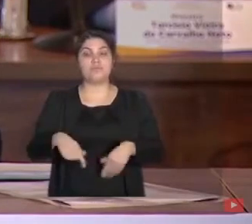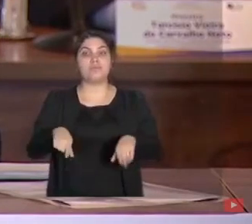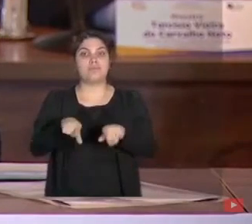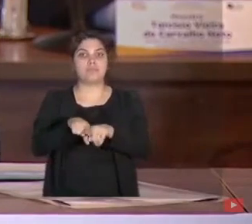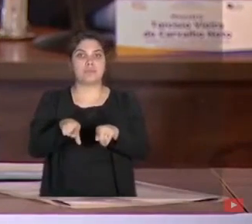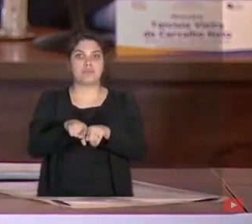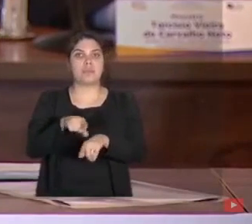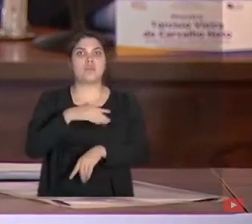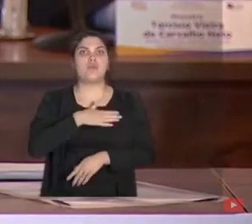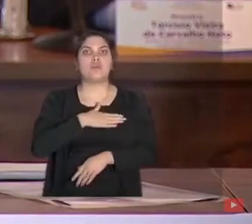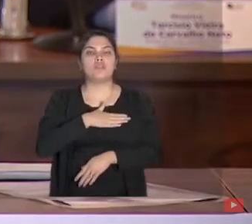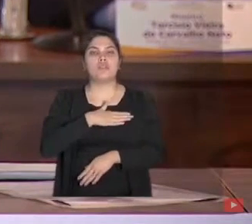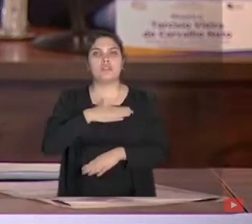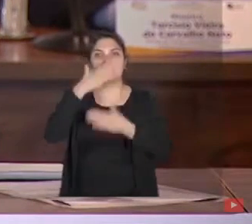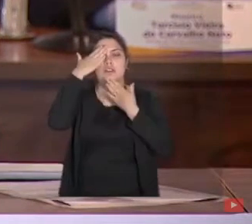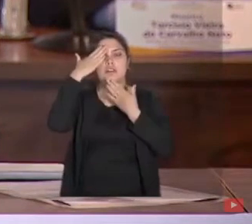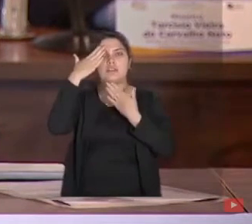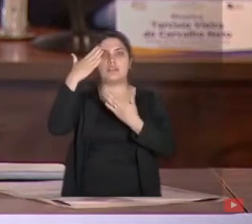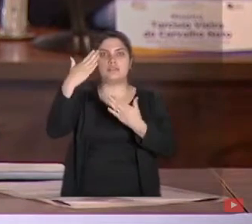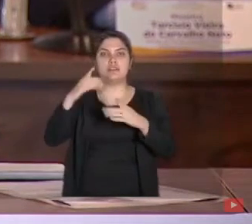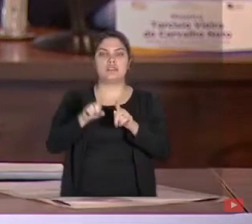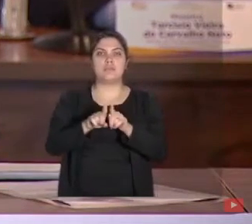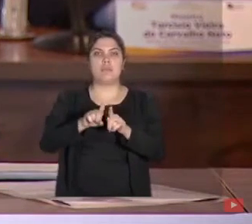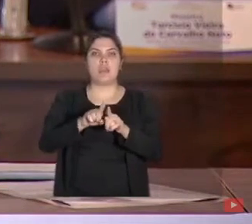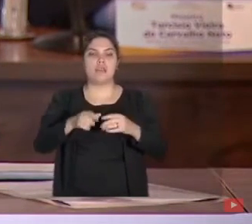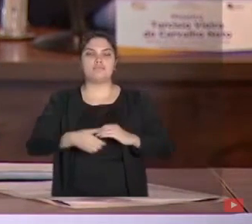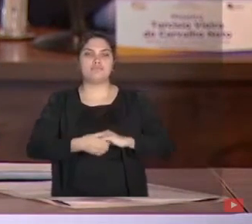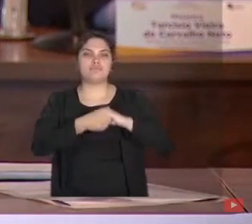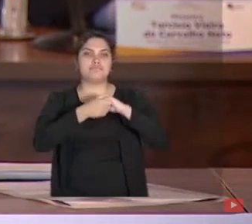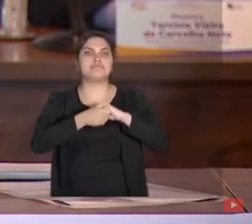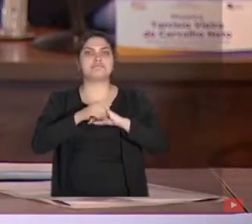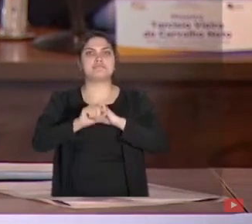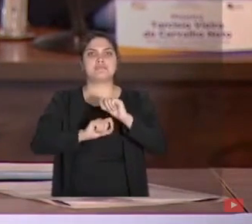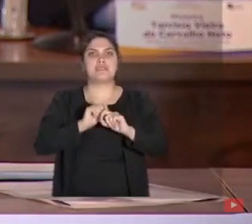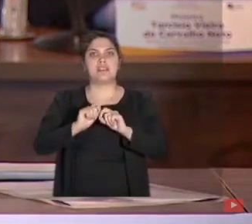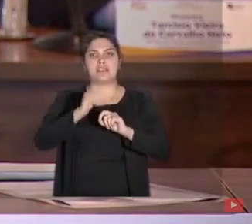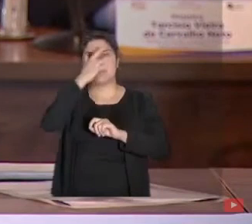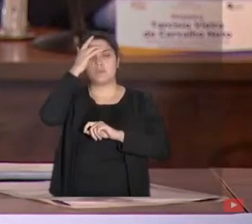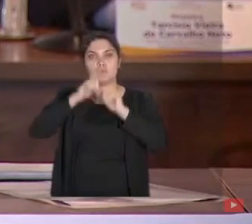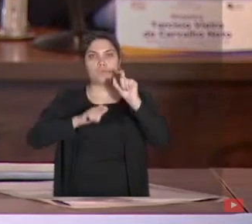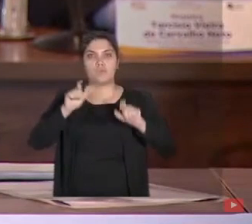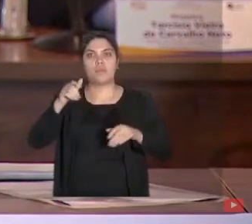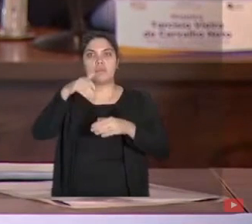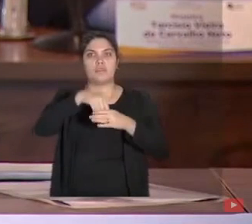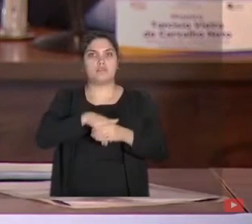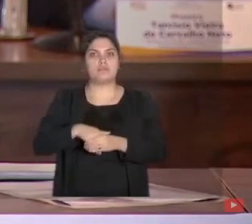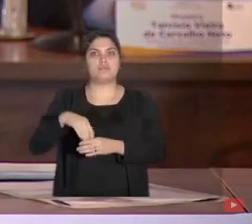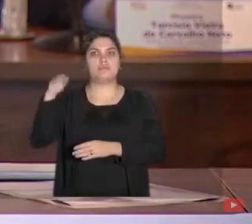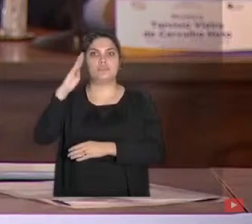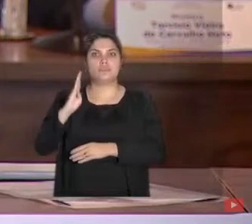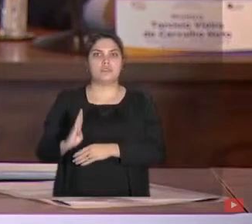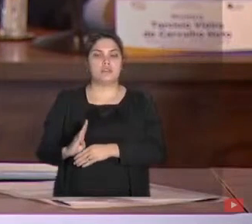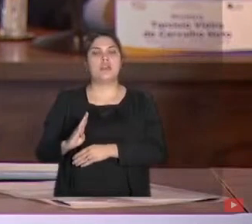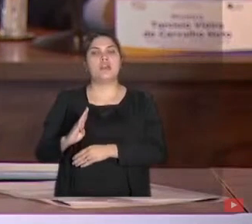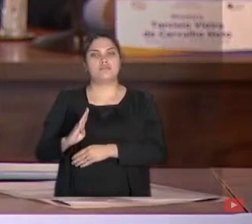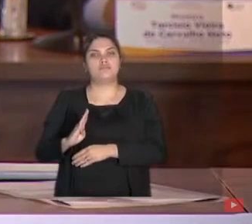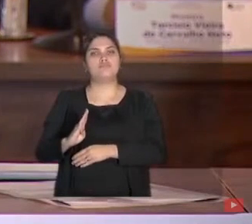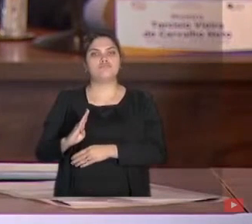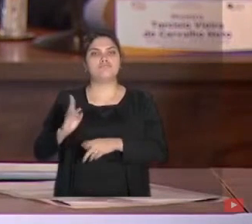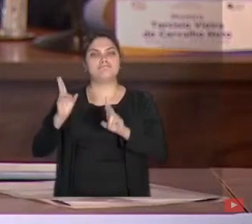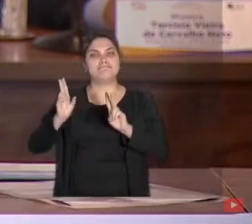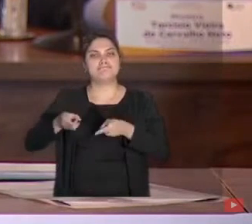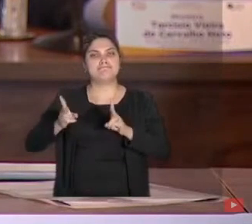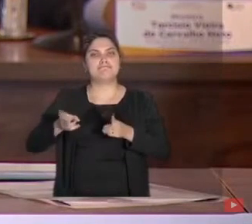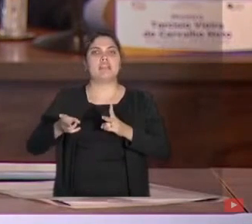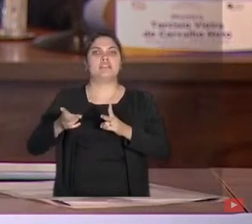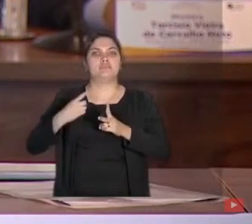também gostaria de agradecer e cumprimentar os eleitores brasileiros que, mesmo